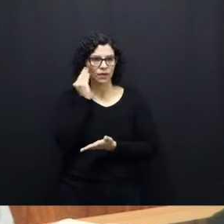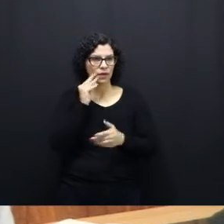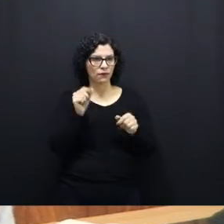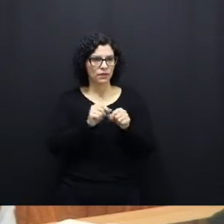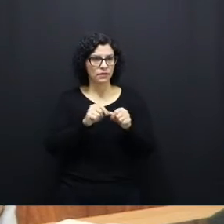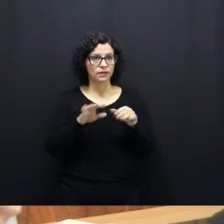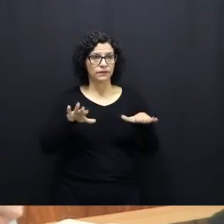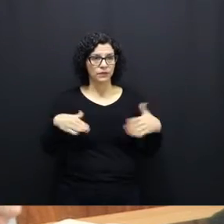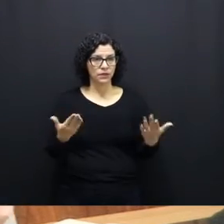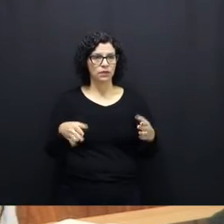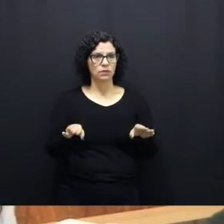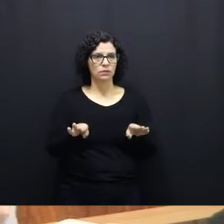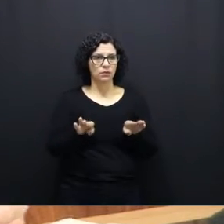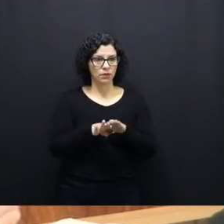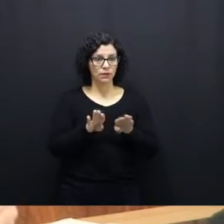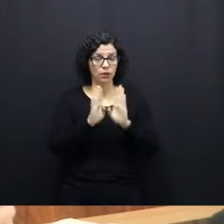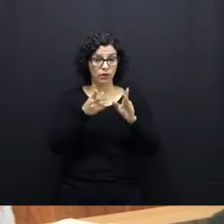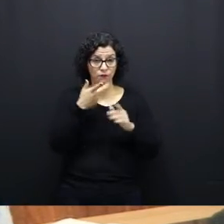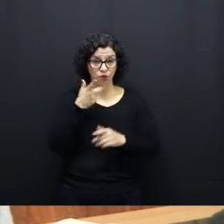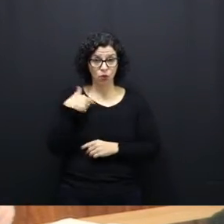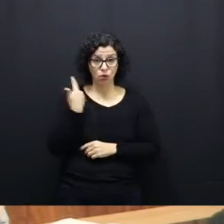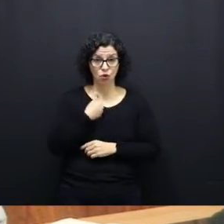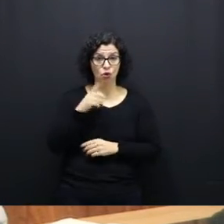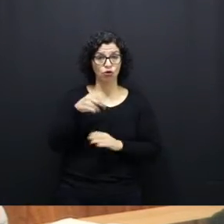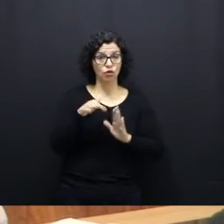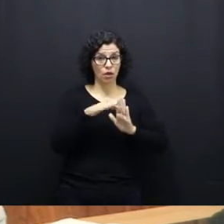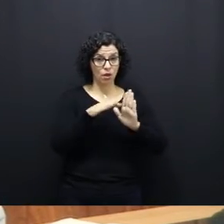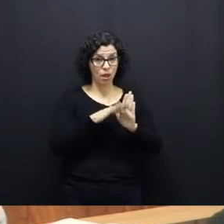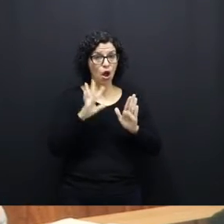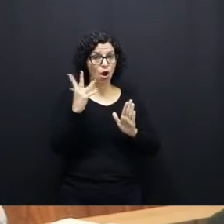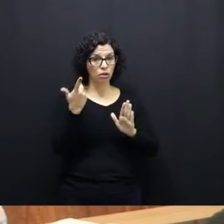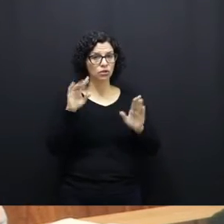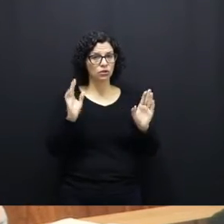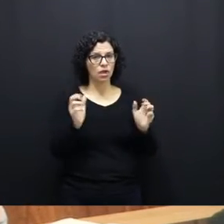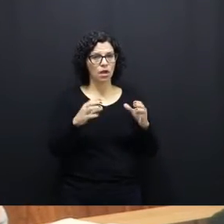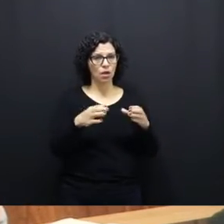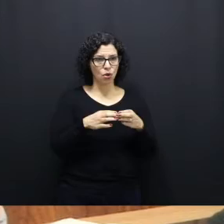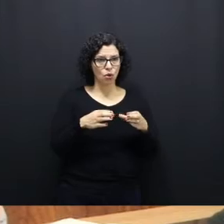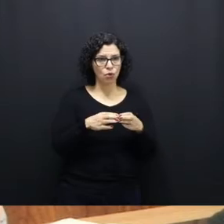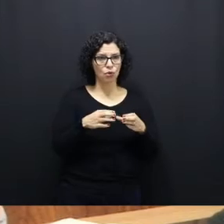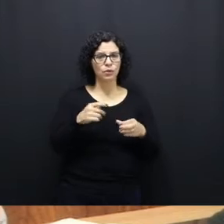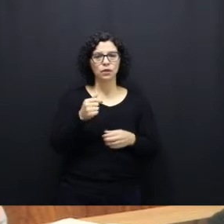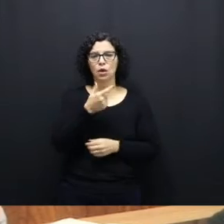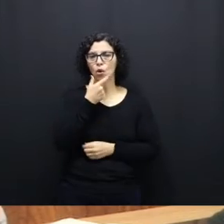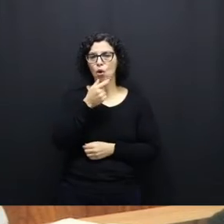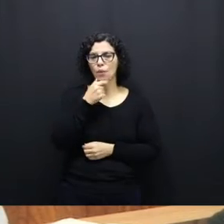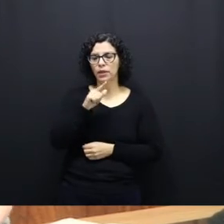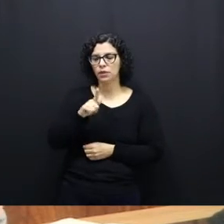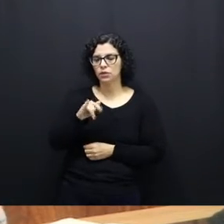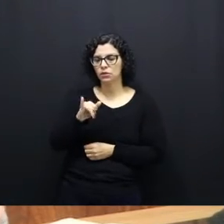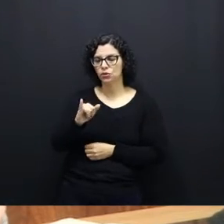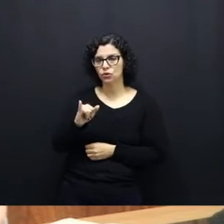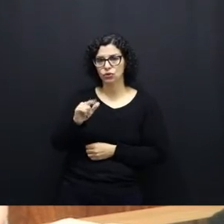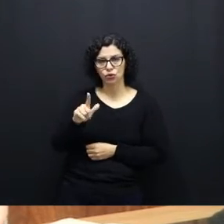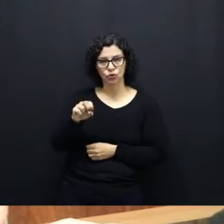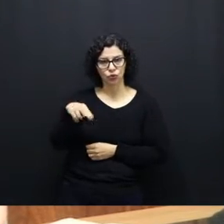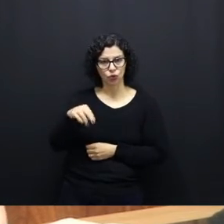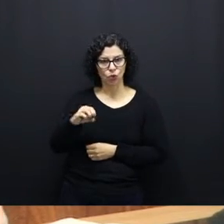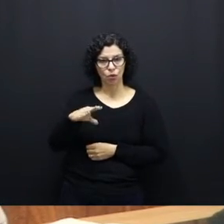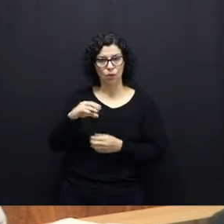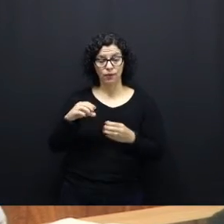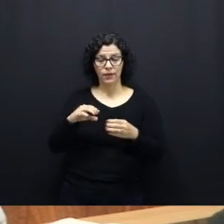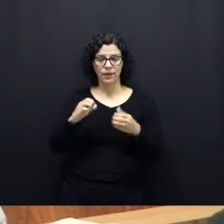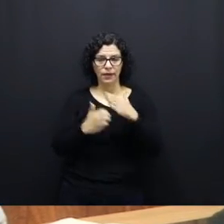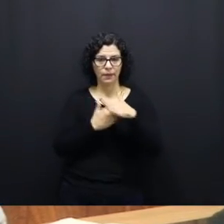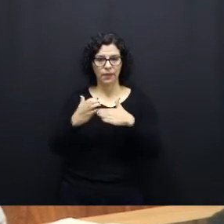inclusive já disse que isso está acontecendo já junto ao Gilson da comec tão agradecemos